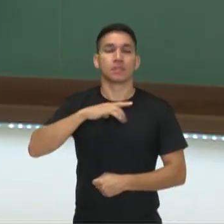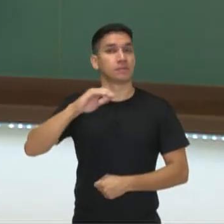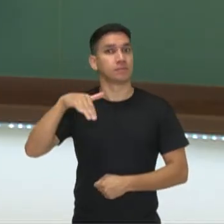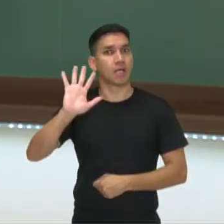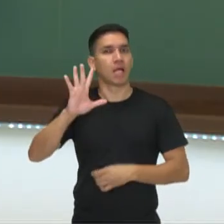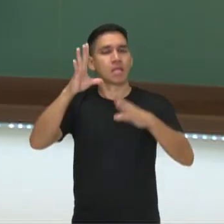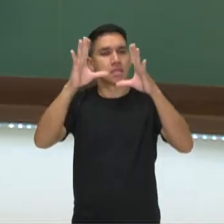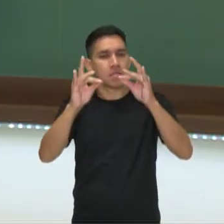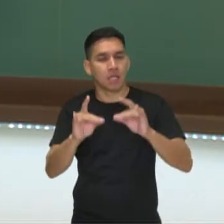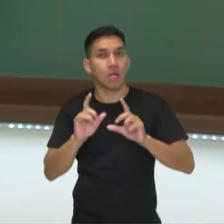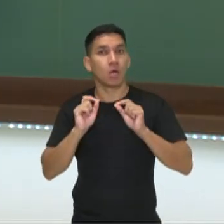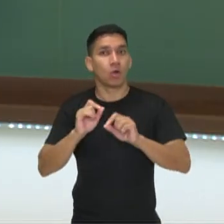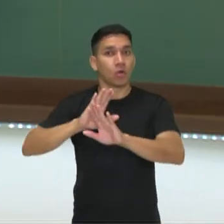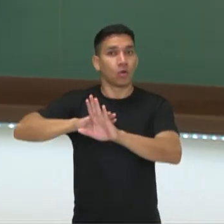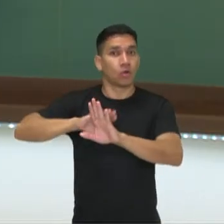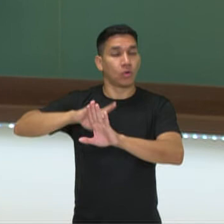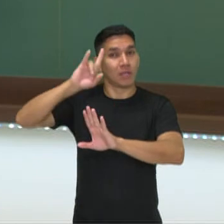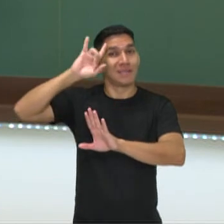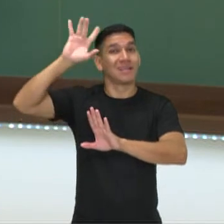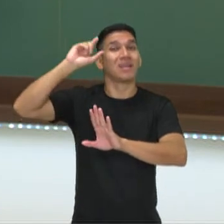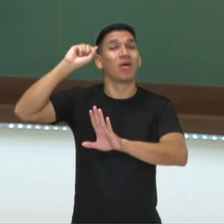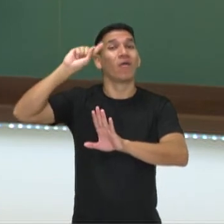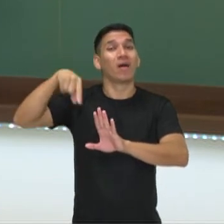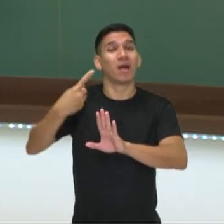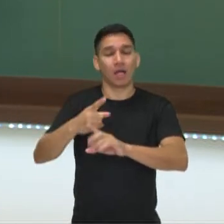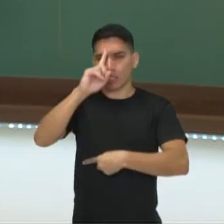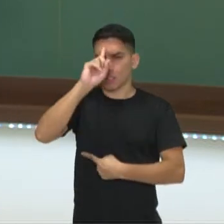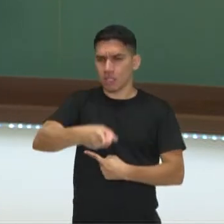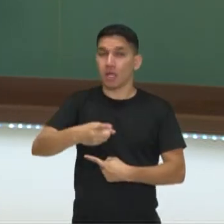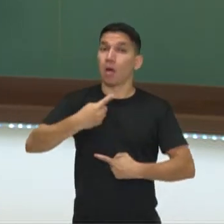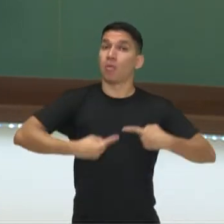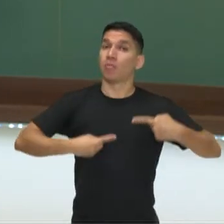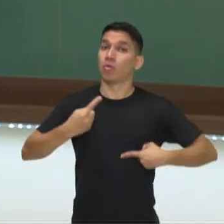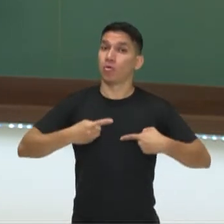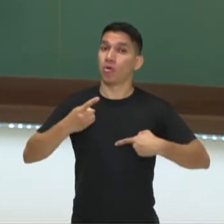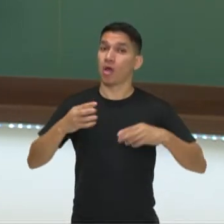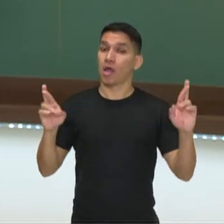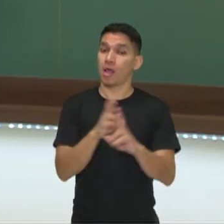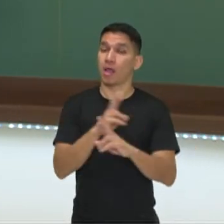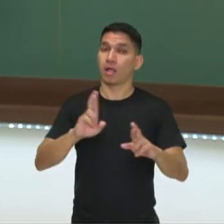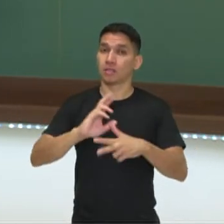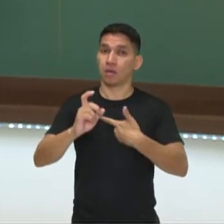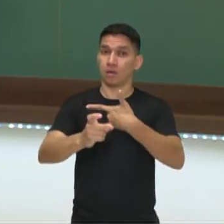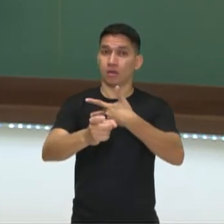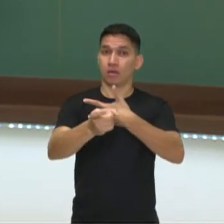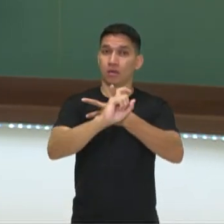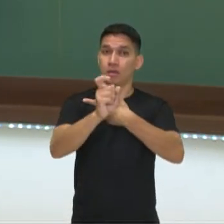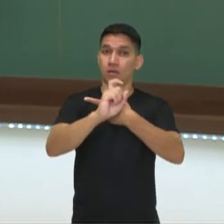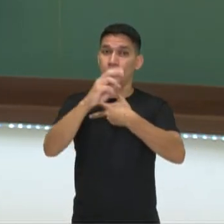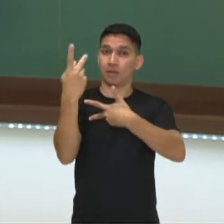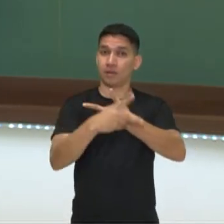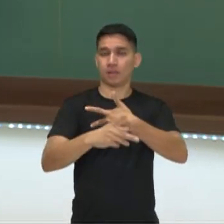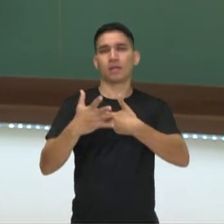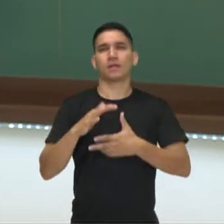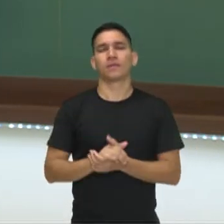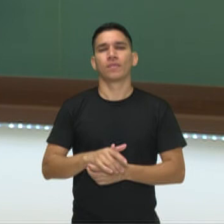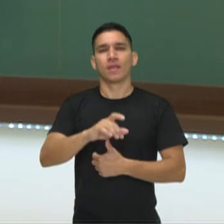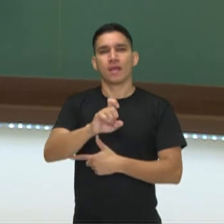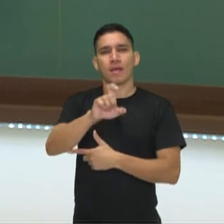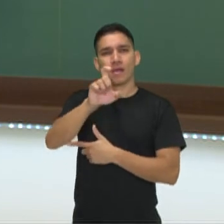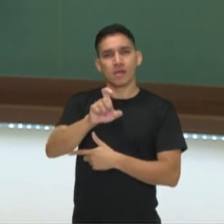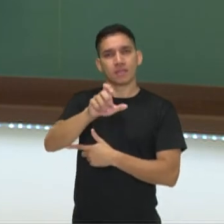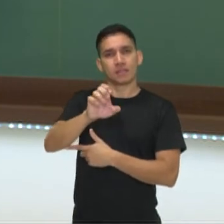de uma ideia de um autoritarismo político, né? Relação ao poder executivo, e justamente, né, esse poder